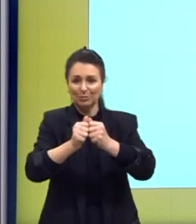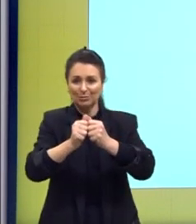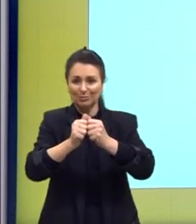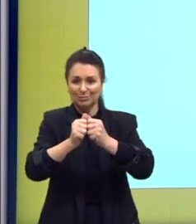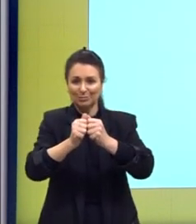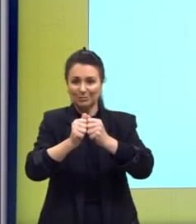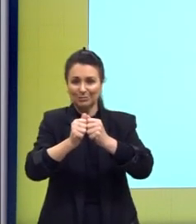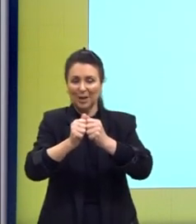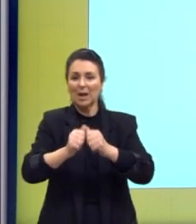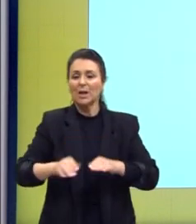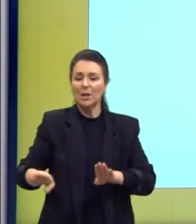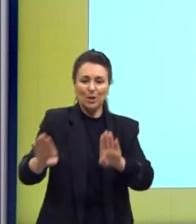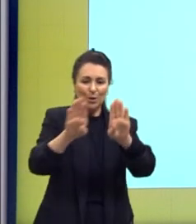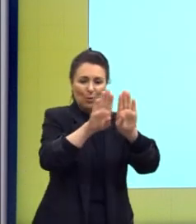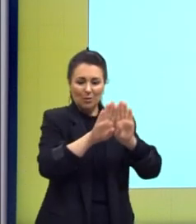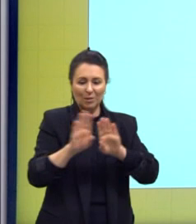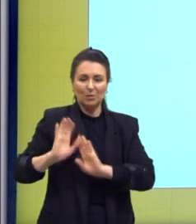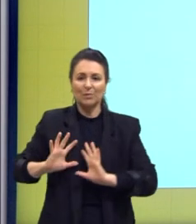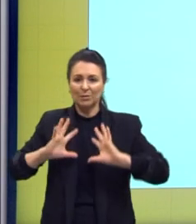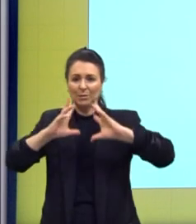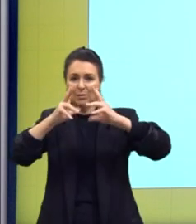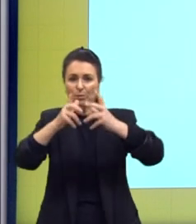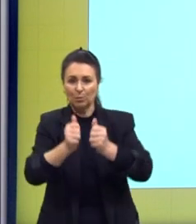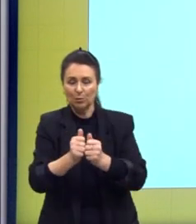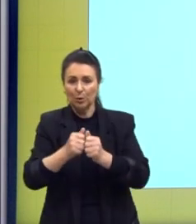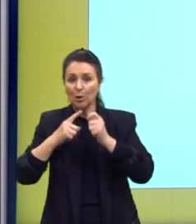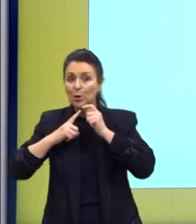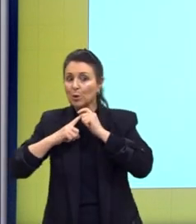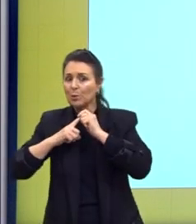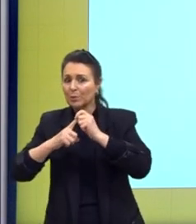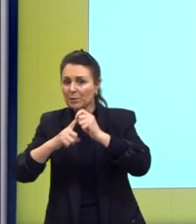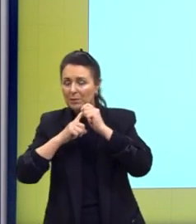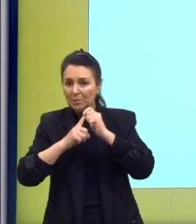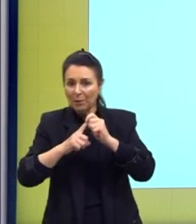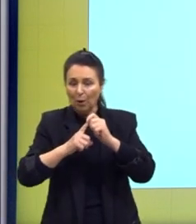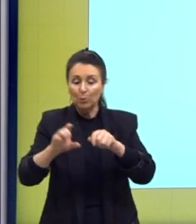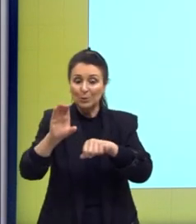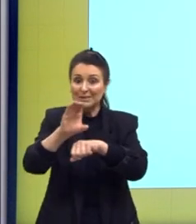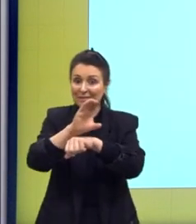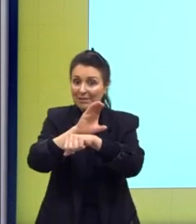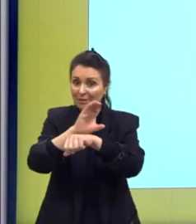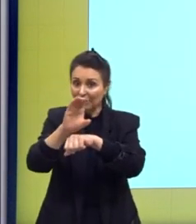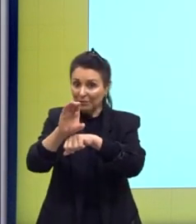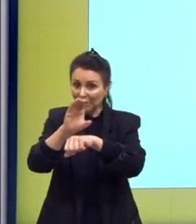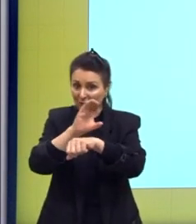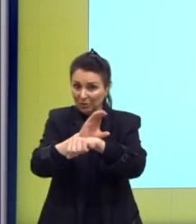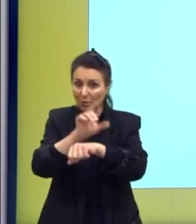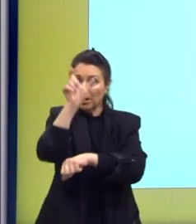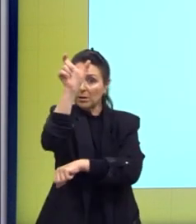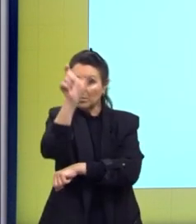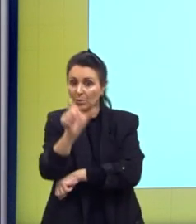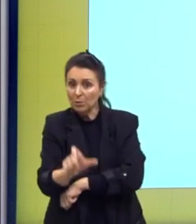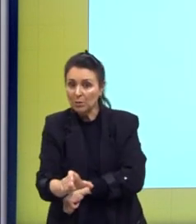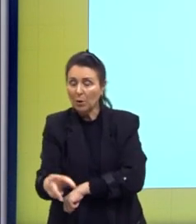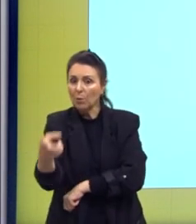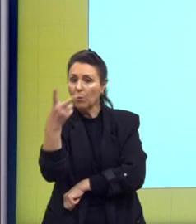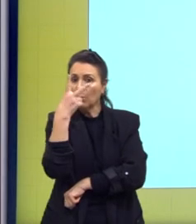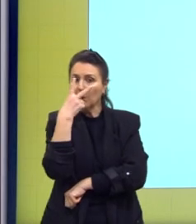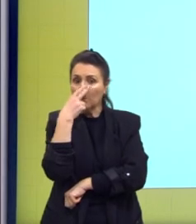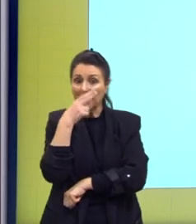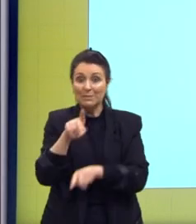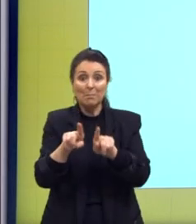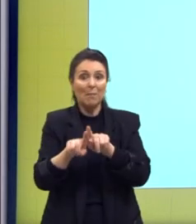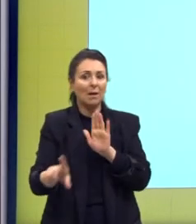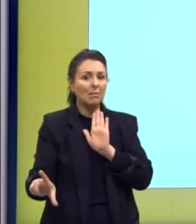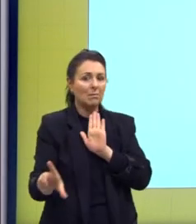algo que é para todos né que é universal e o princípio da Igualdade civil é defender que as pessoas são iguais perante